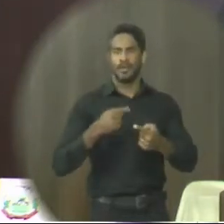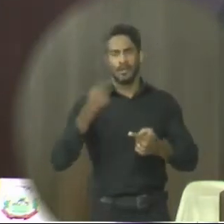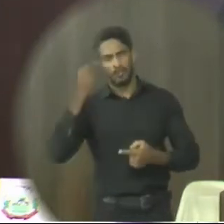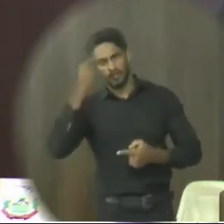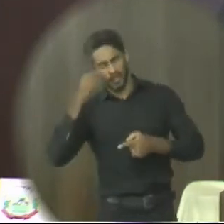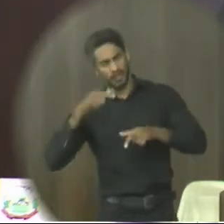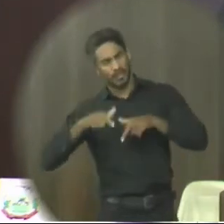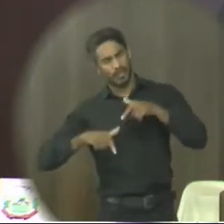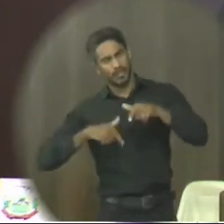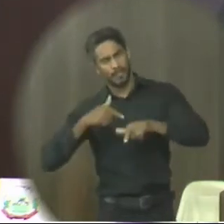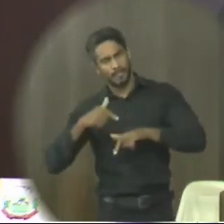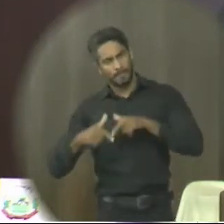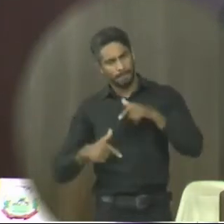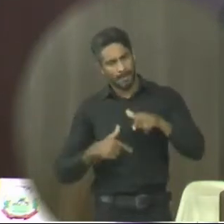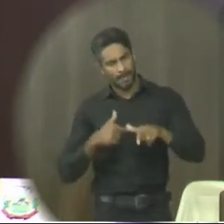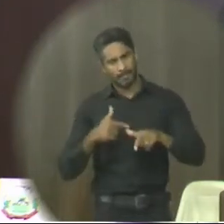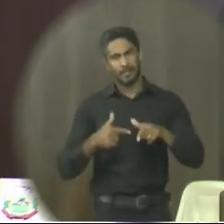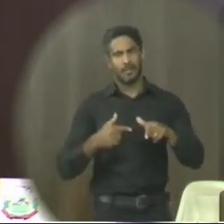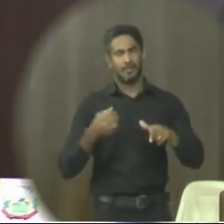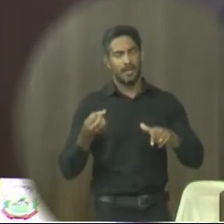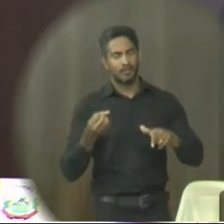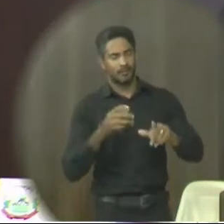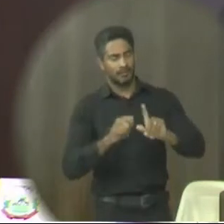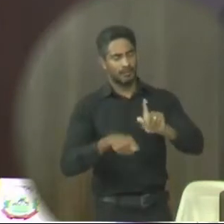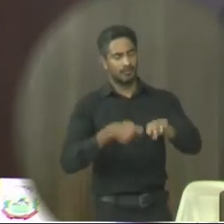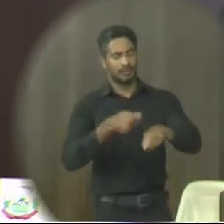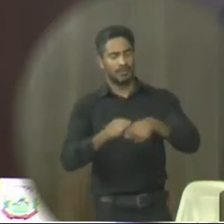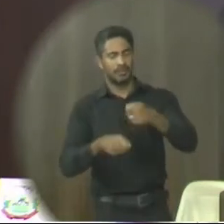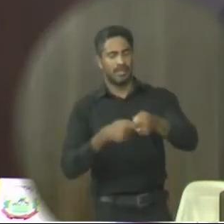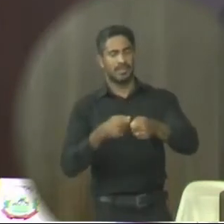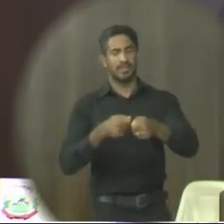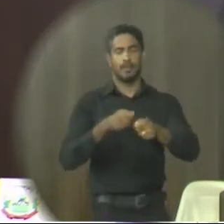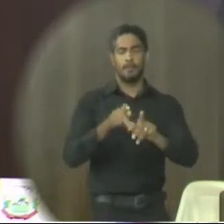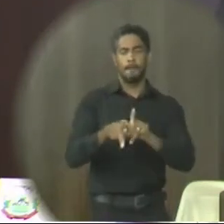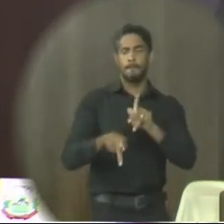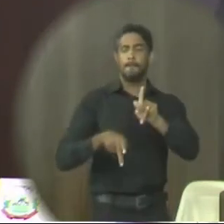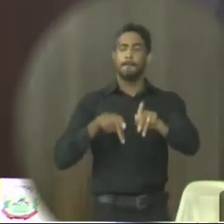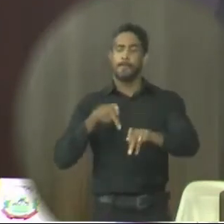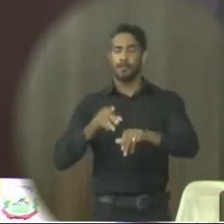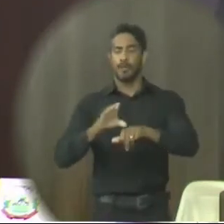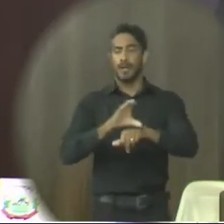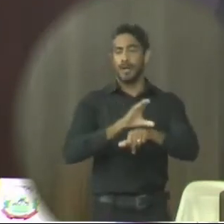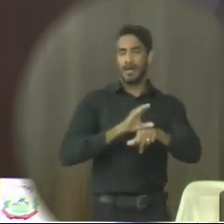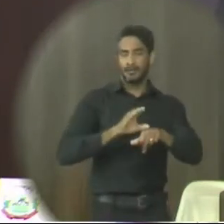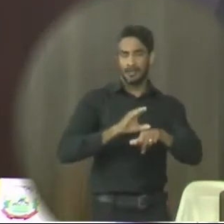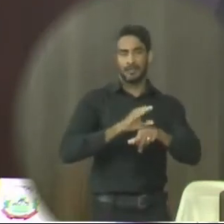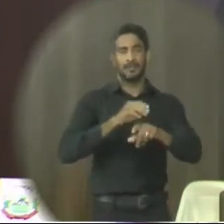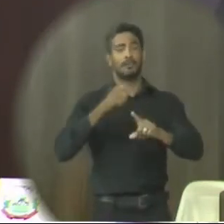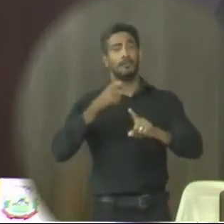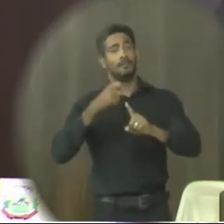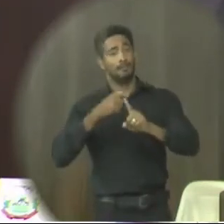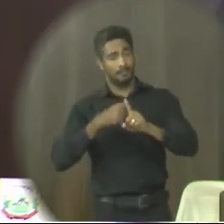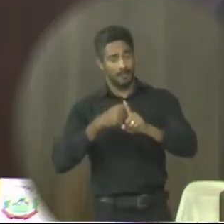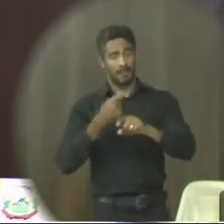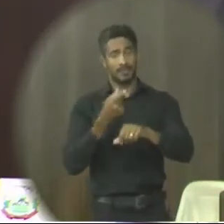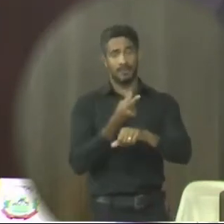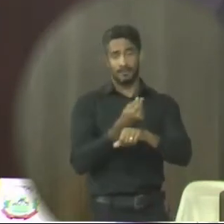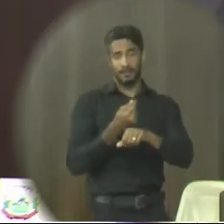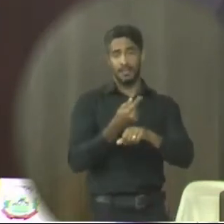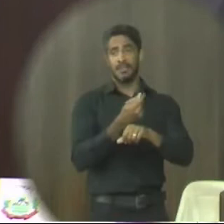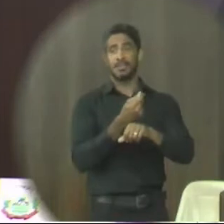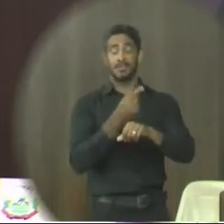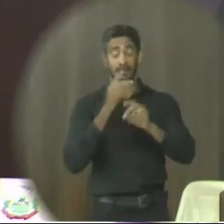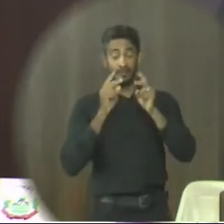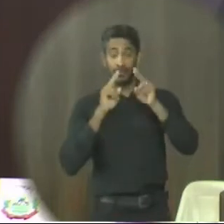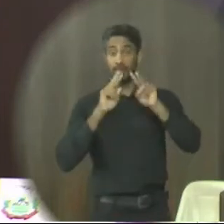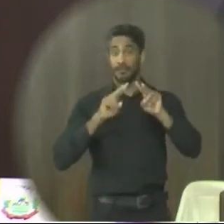atividade nova na administração pública, cuja instituição demanda-se meios financeiros que não foram